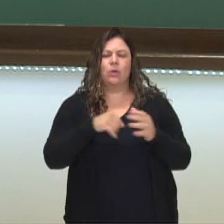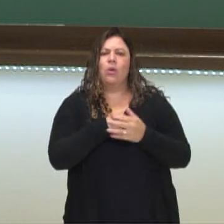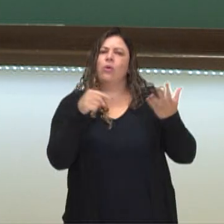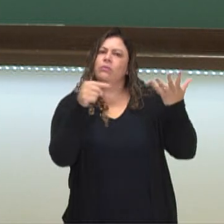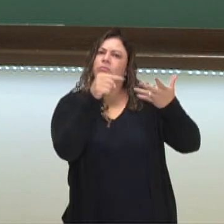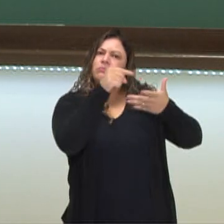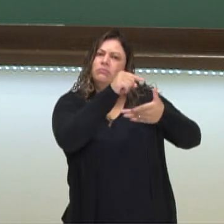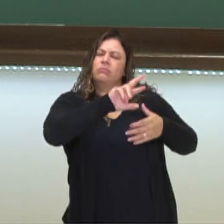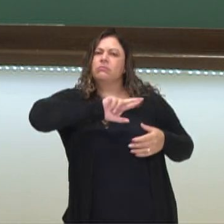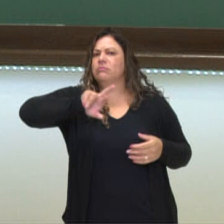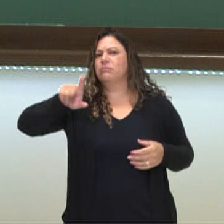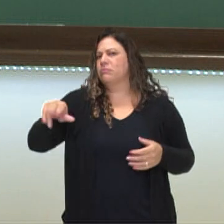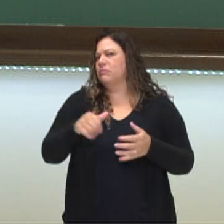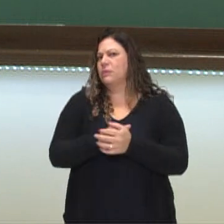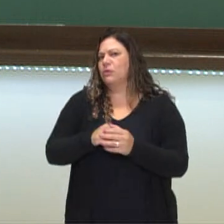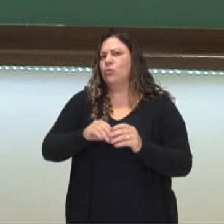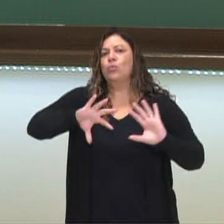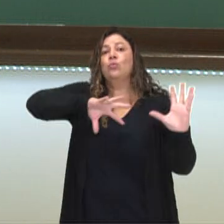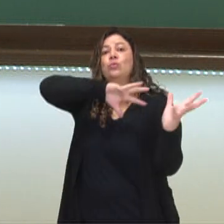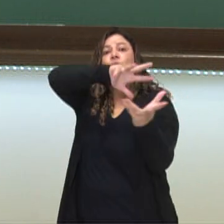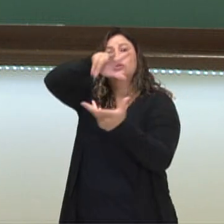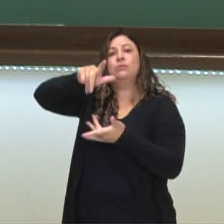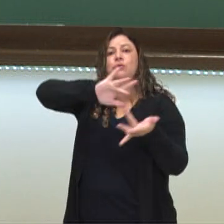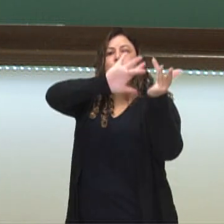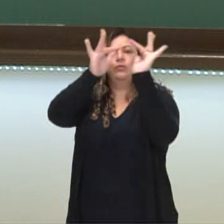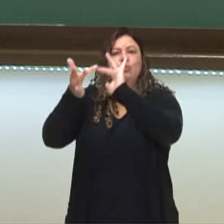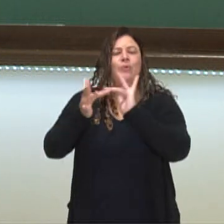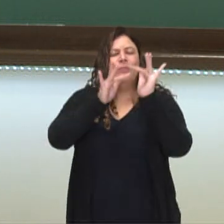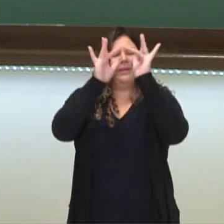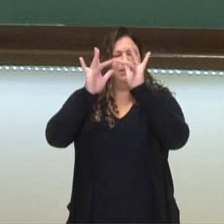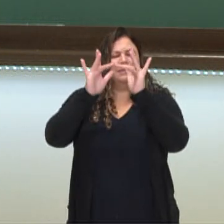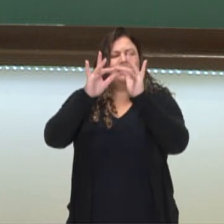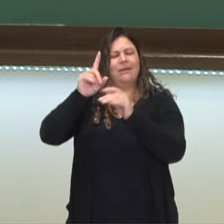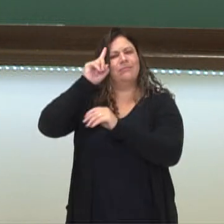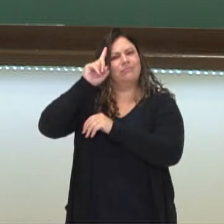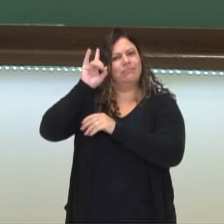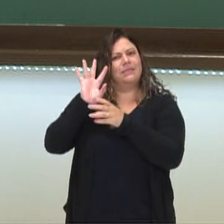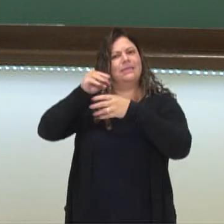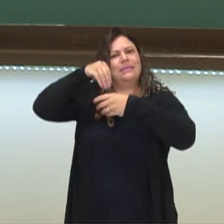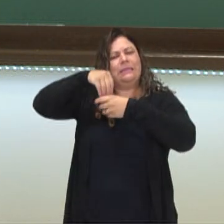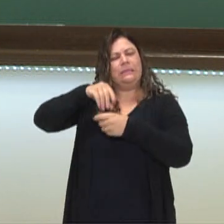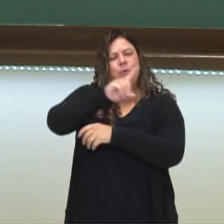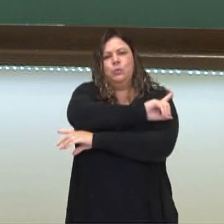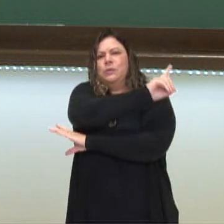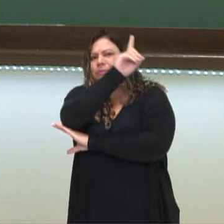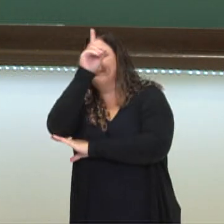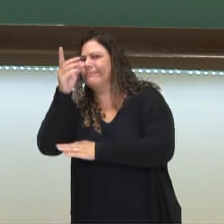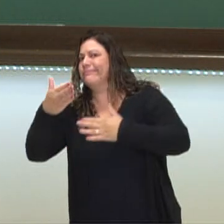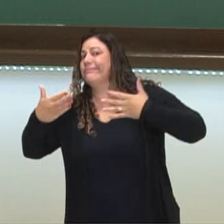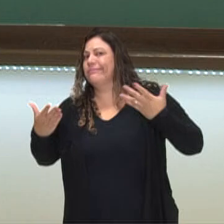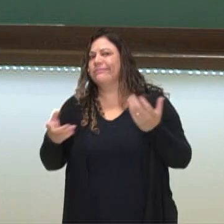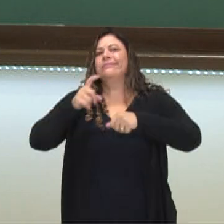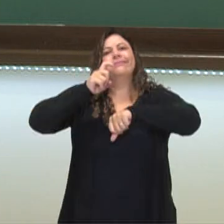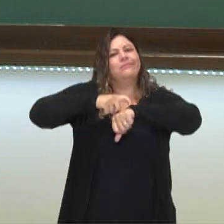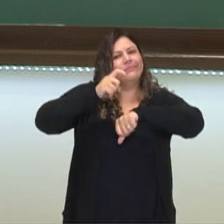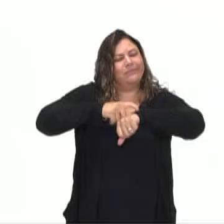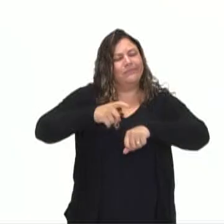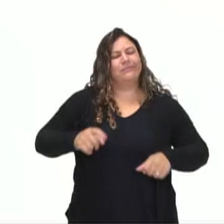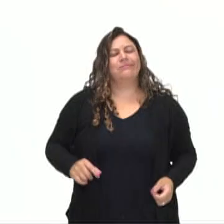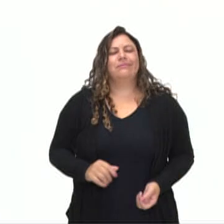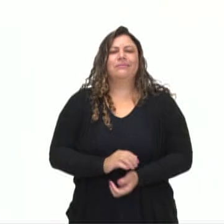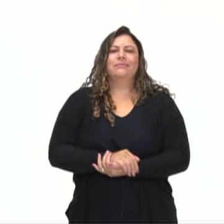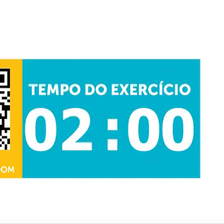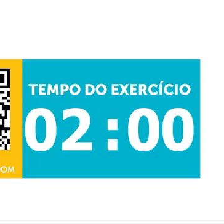onde os fluxos desse mundo globalizado estão presentes no seu cotidiano. O tempo vai aparecer na tela e estamos aguardando você.